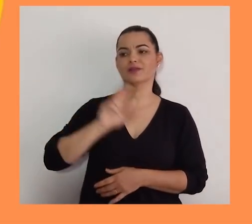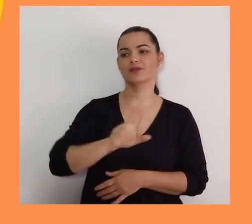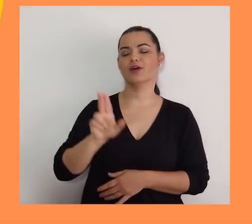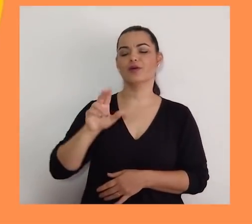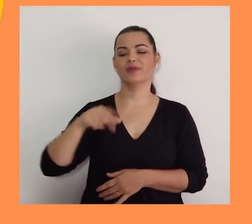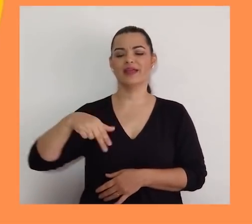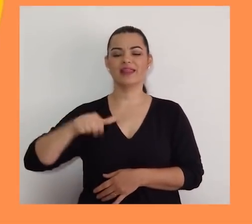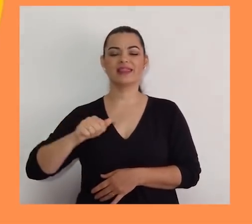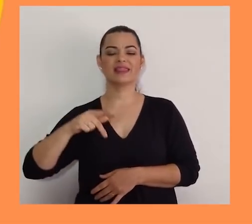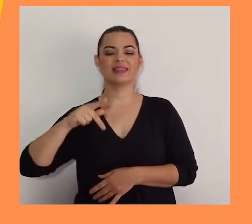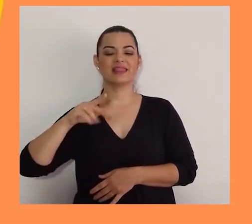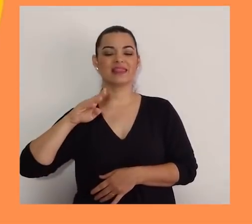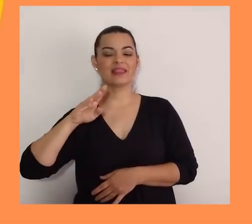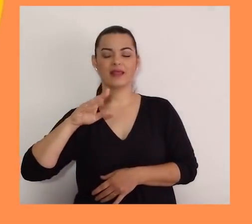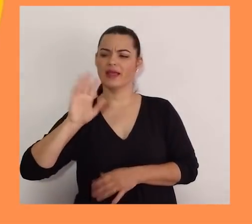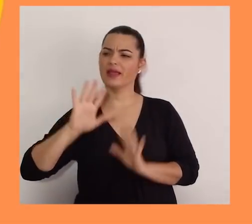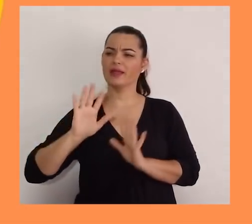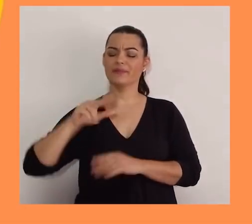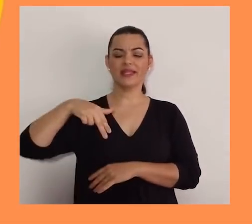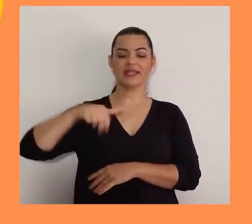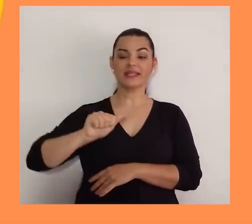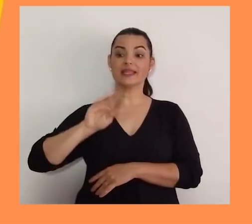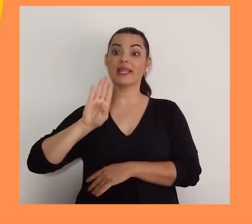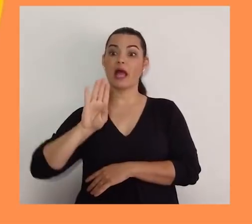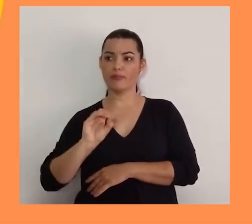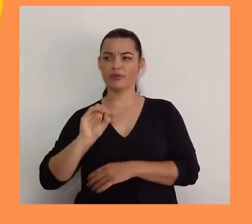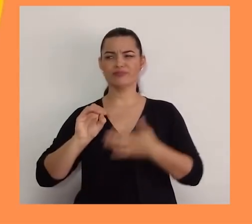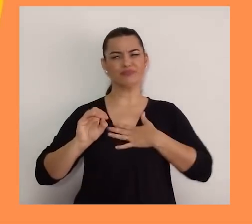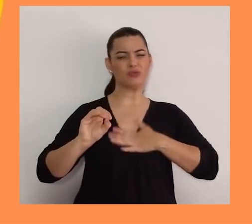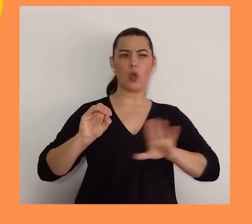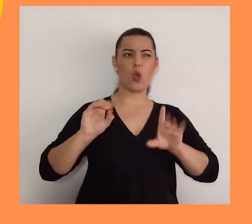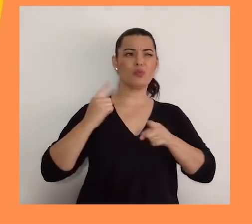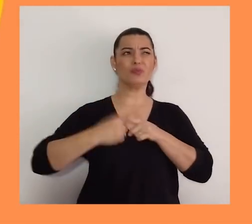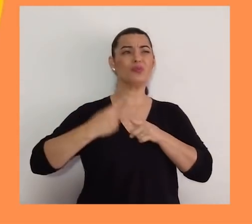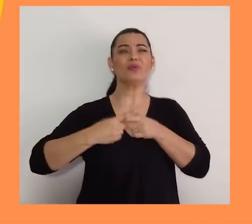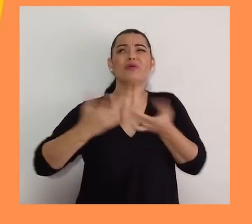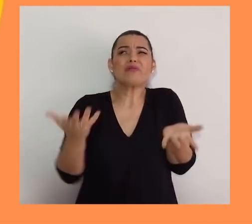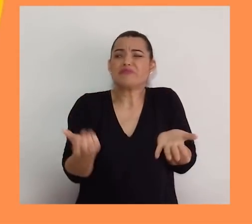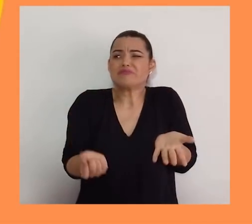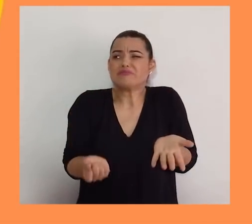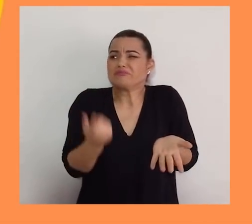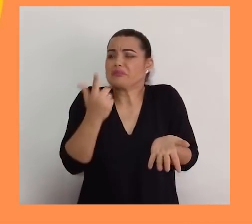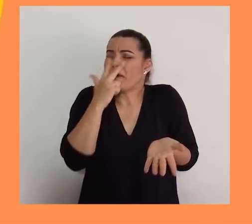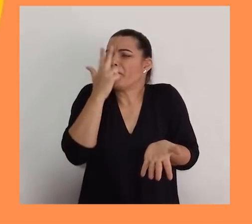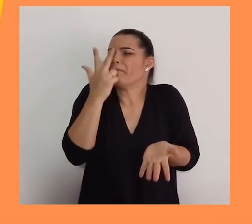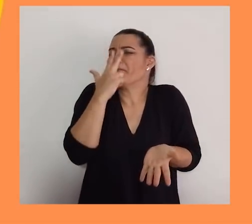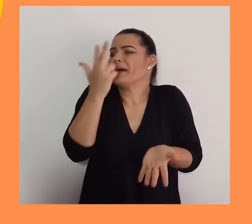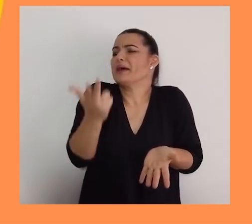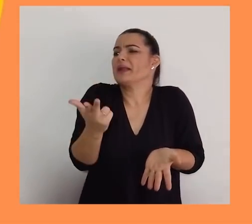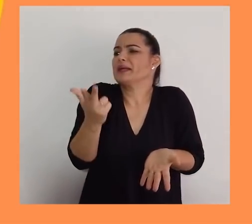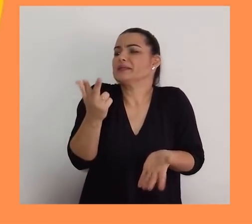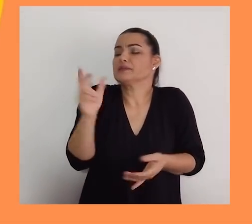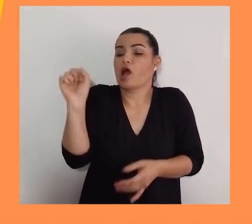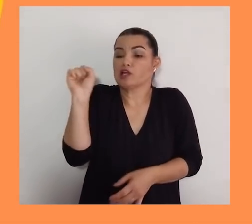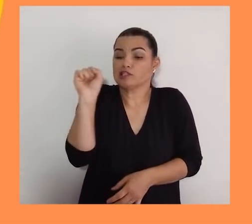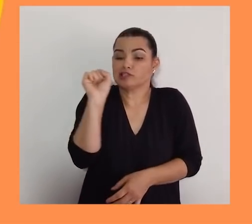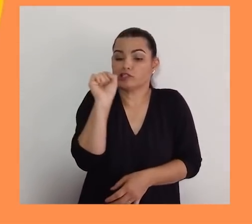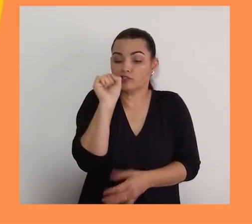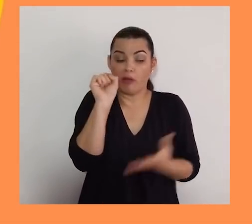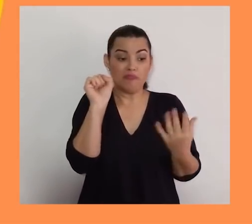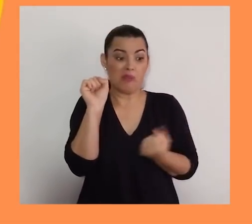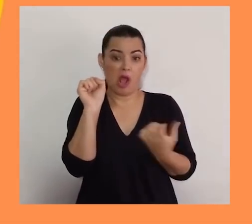Meus queridos leitores, quando eu era pequena, assim como vocês, meu vovô me contava